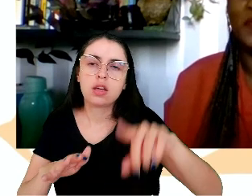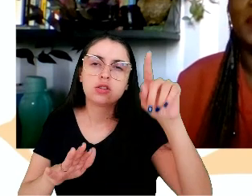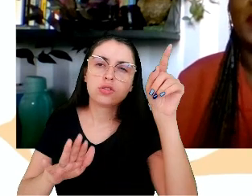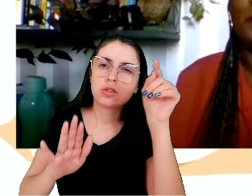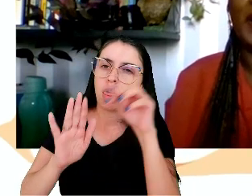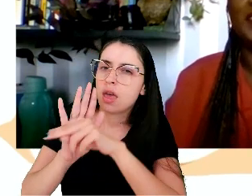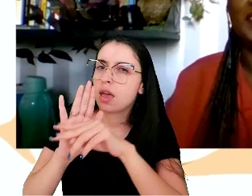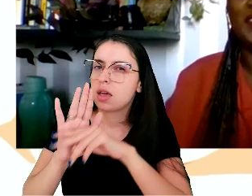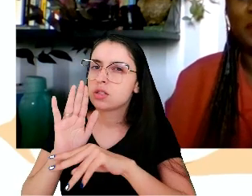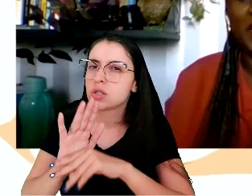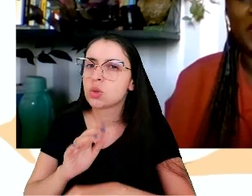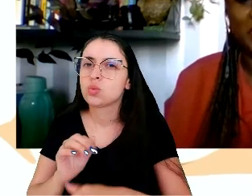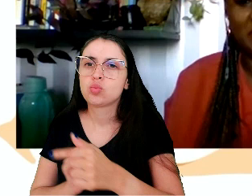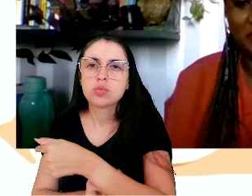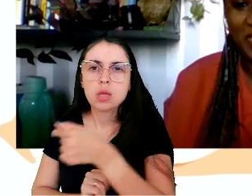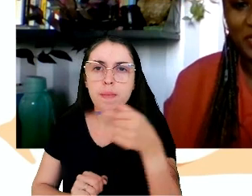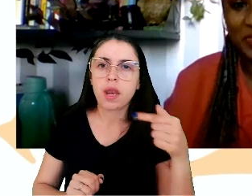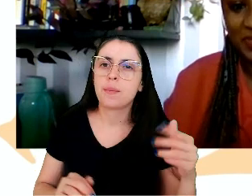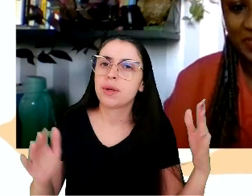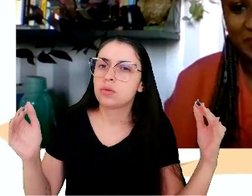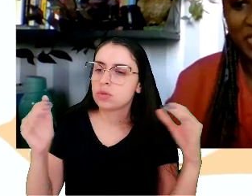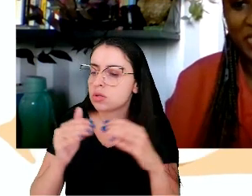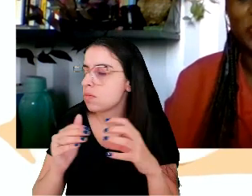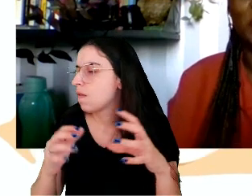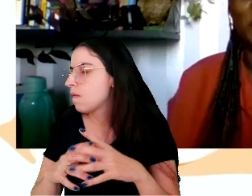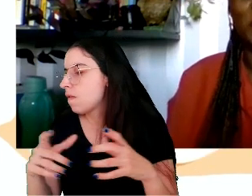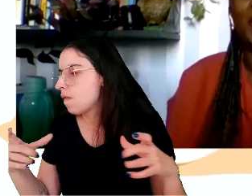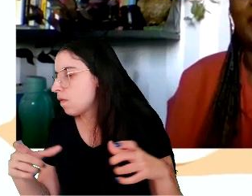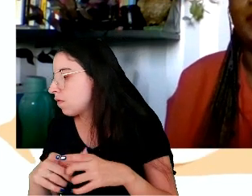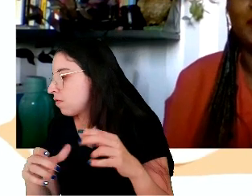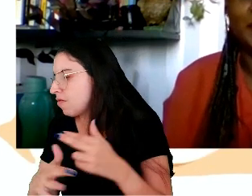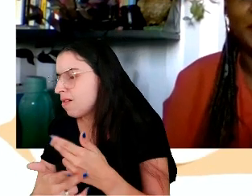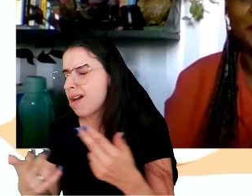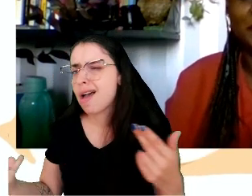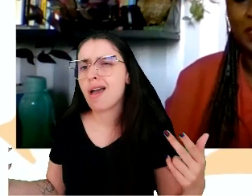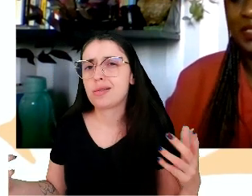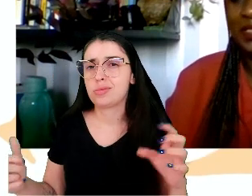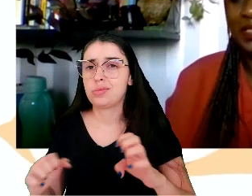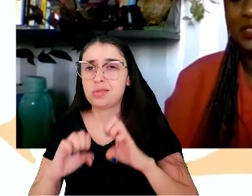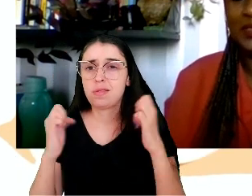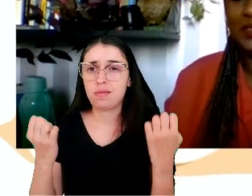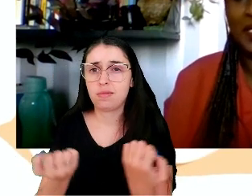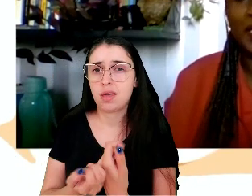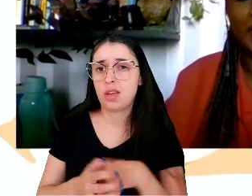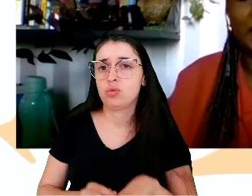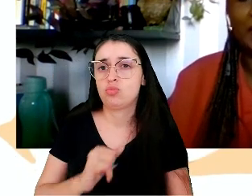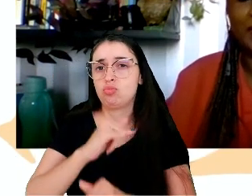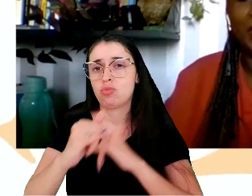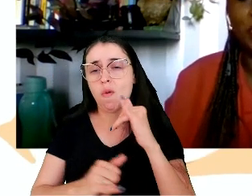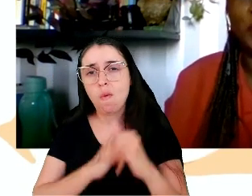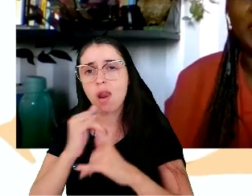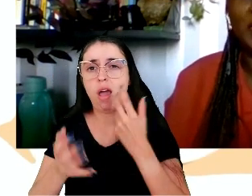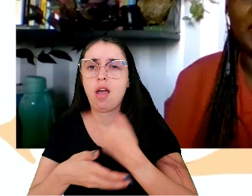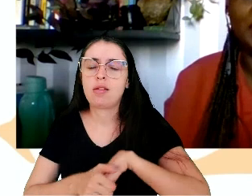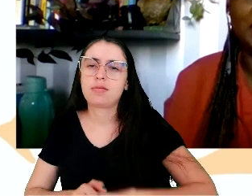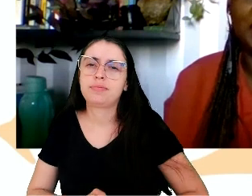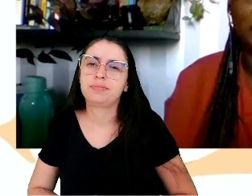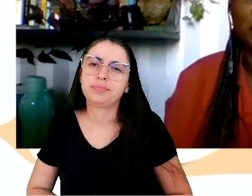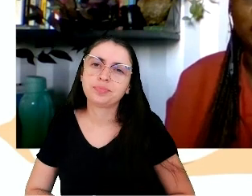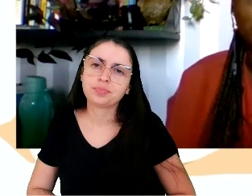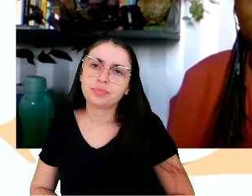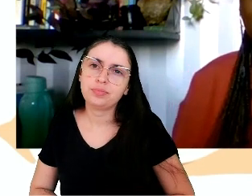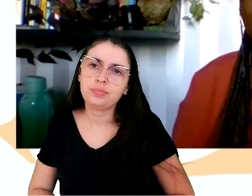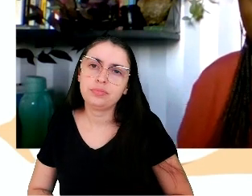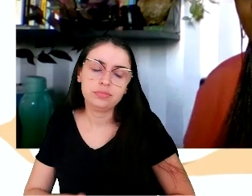semanalmente, participar de diversos eventos online e de ser, assim, sumidades